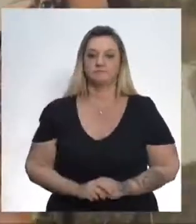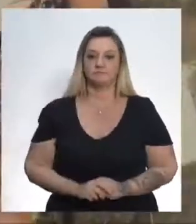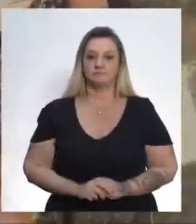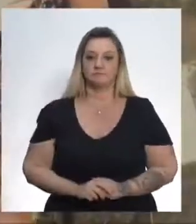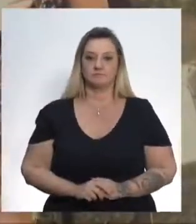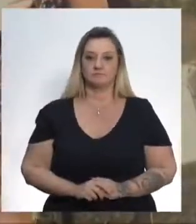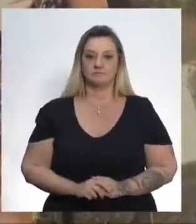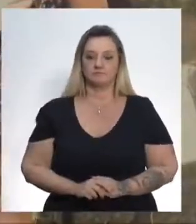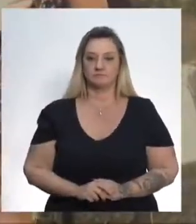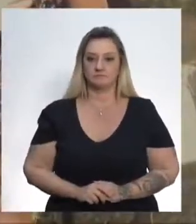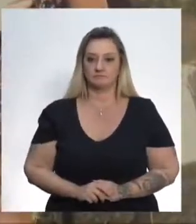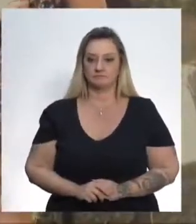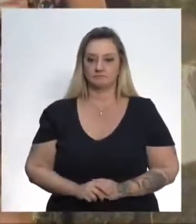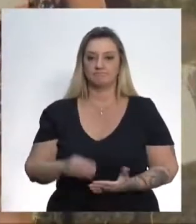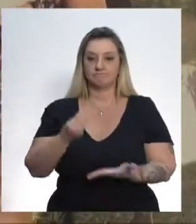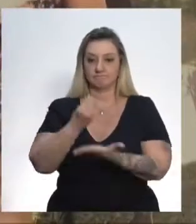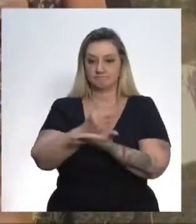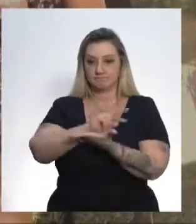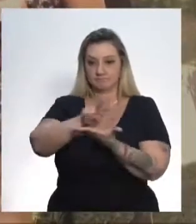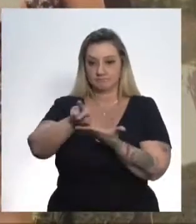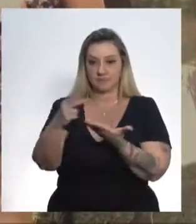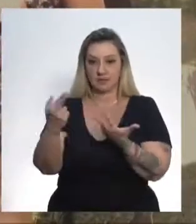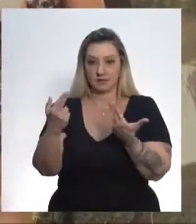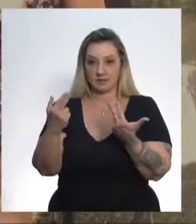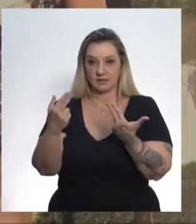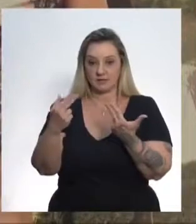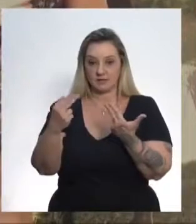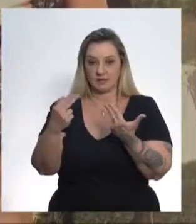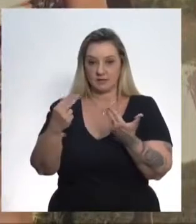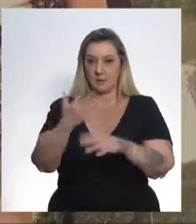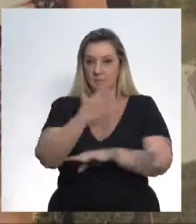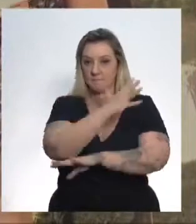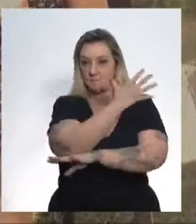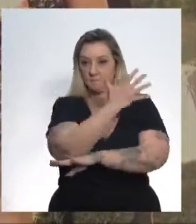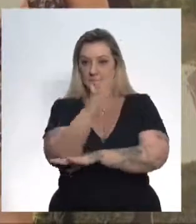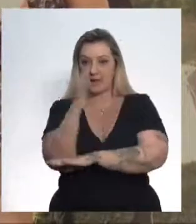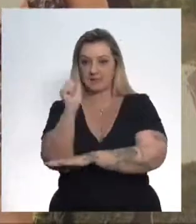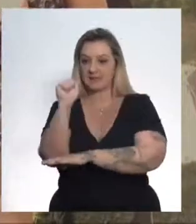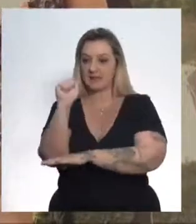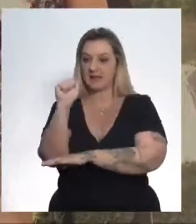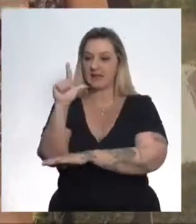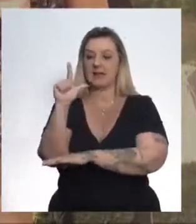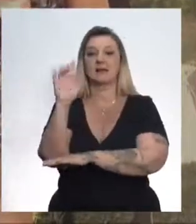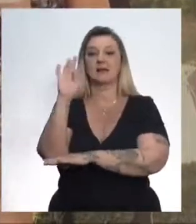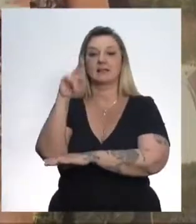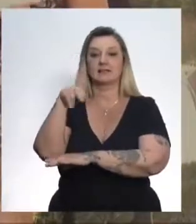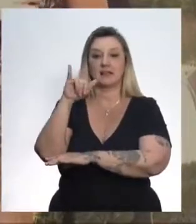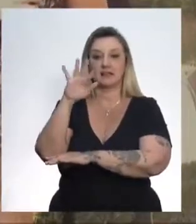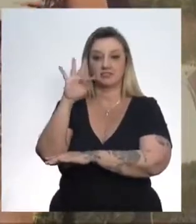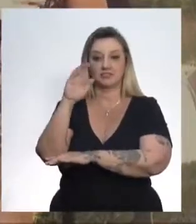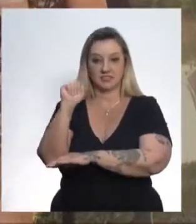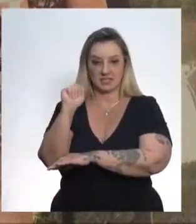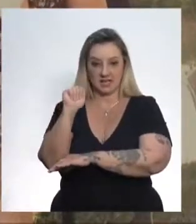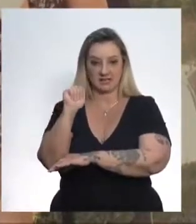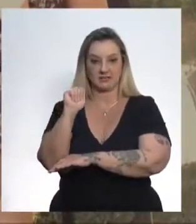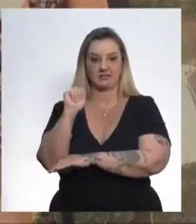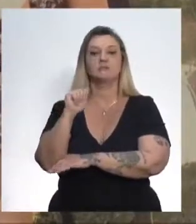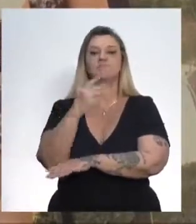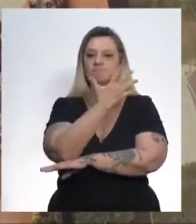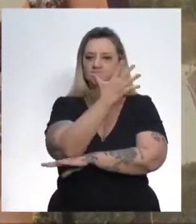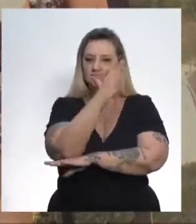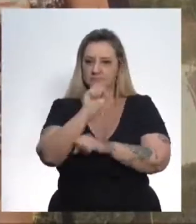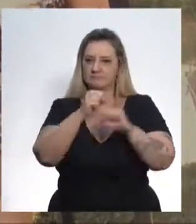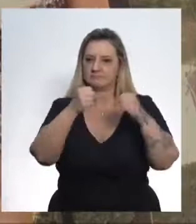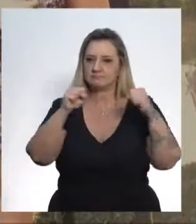Um bioma parecido com esse é o bioma da Mata Atlântica. Ele também possui árvores de grande porte com copas